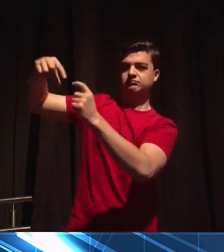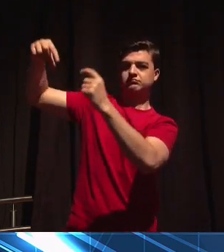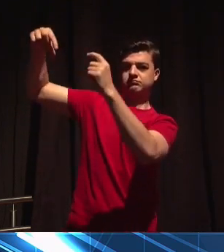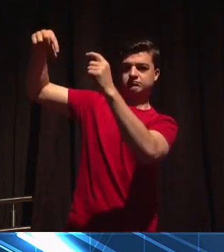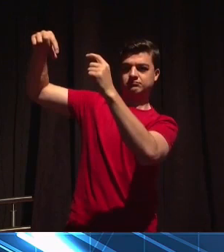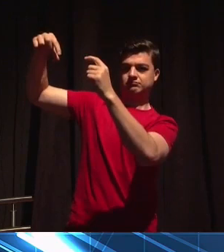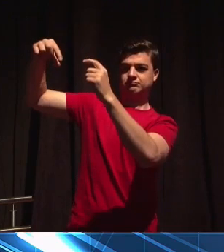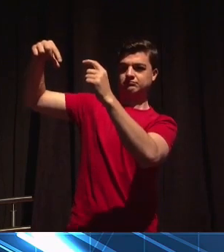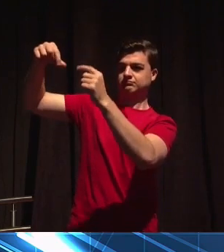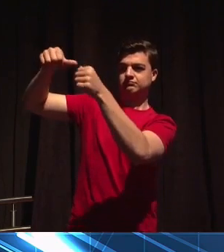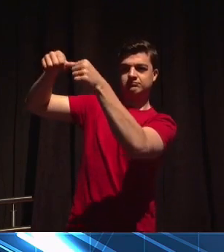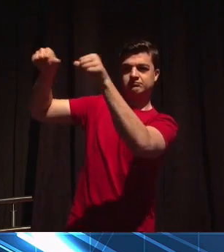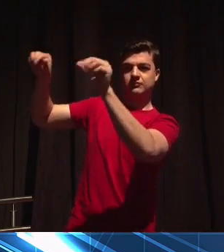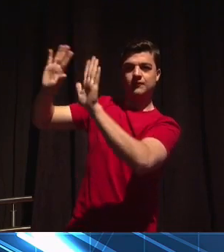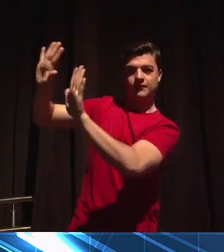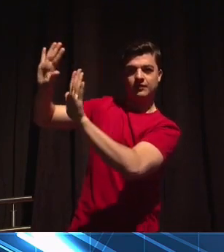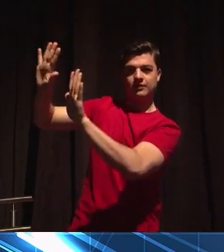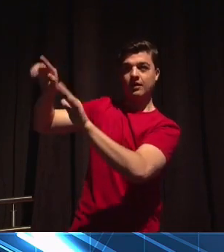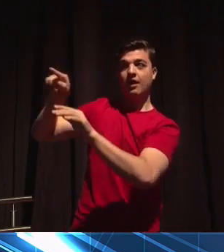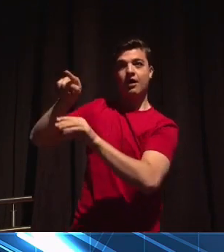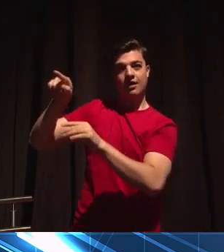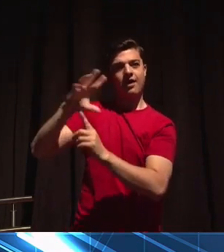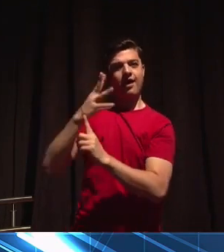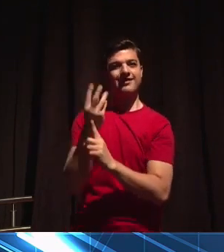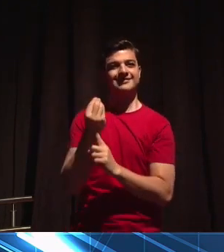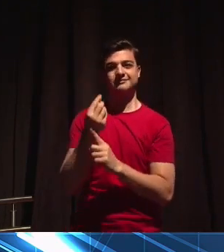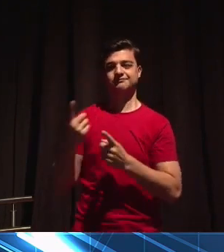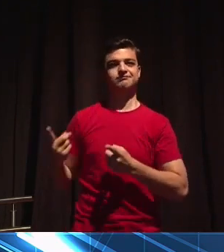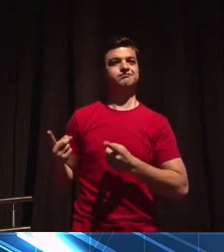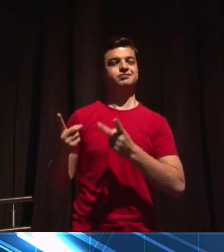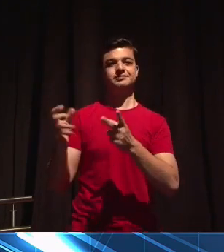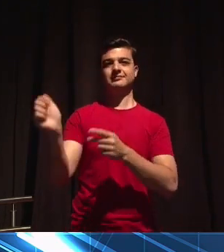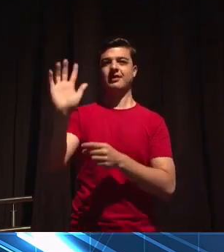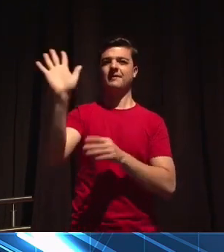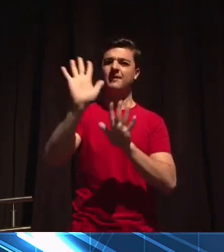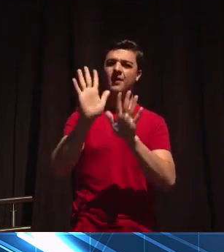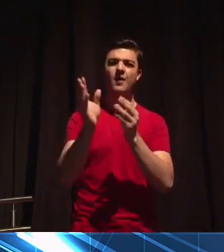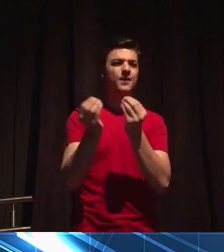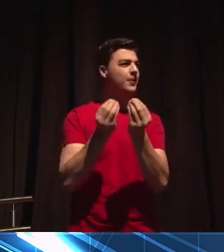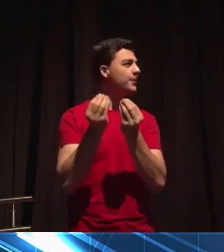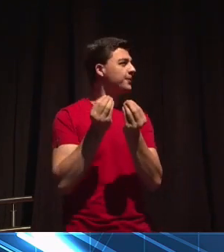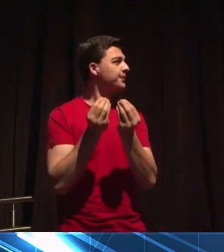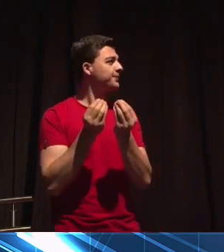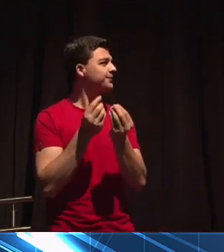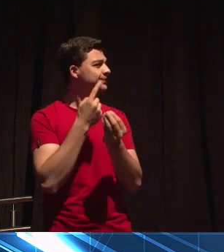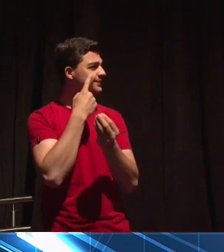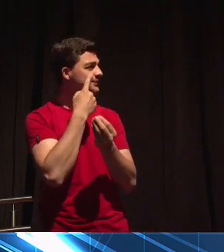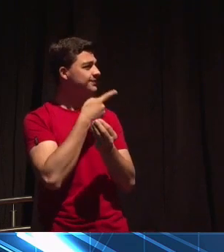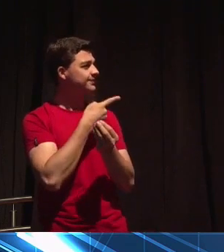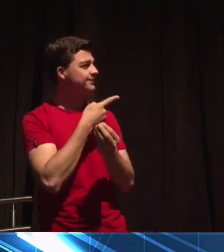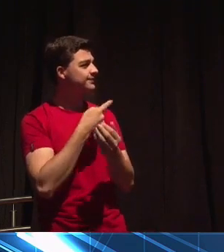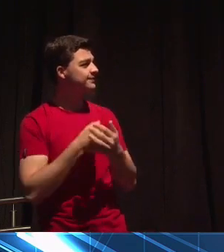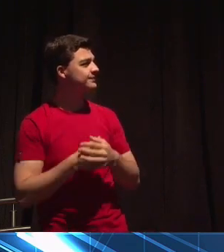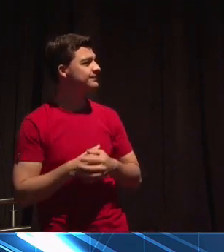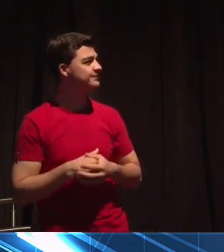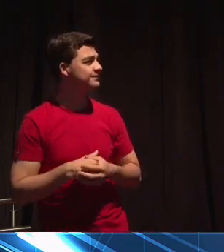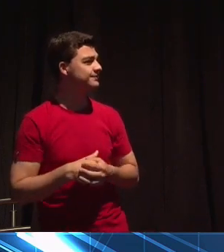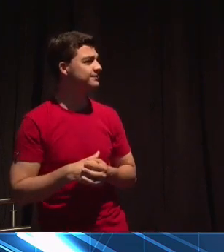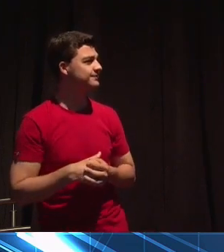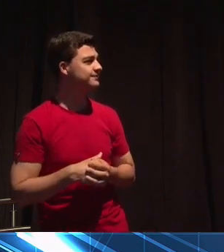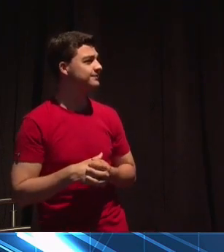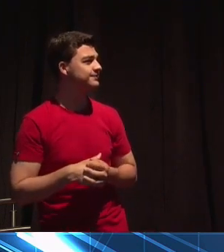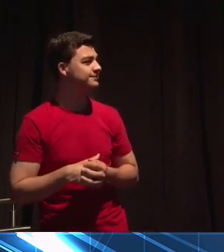adesão para grudar uma banana na parede e aí Pensa nessa outra coisa aqui tipo essa cena desse filme isso aí revelar